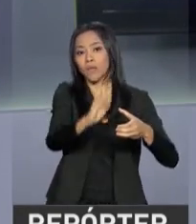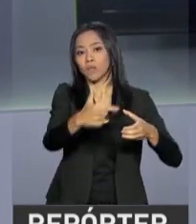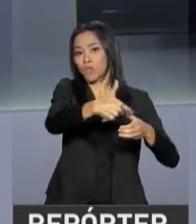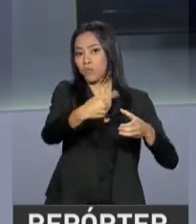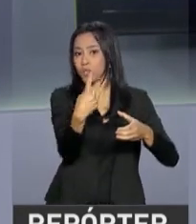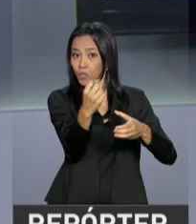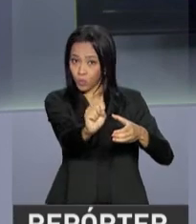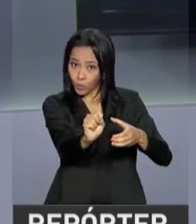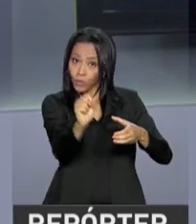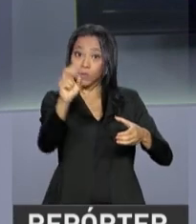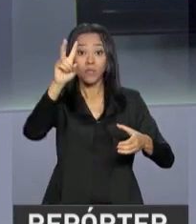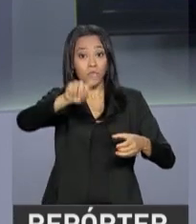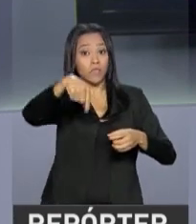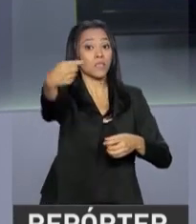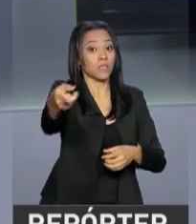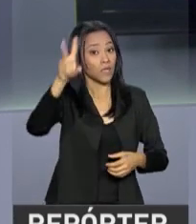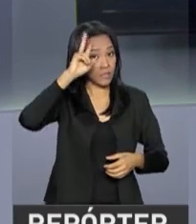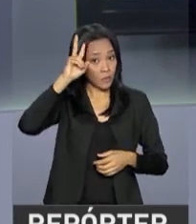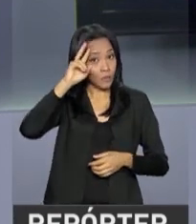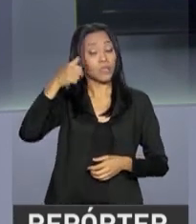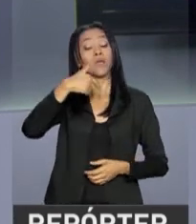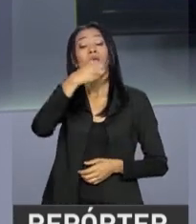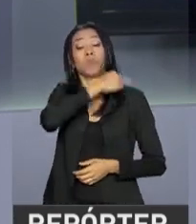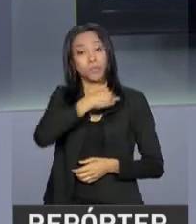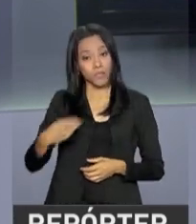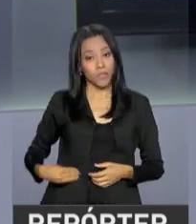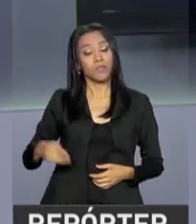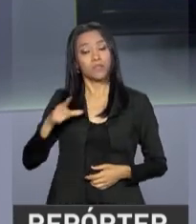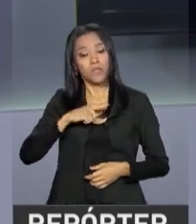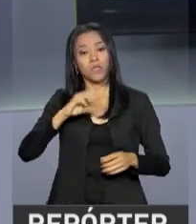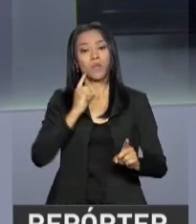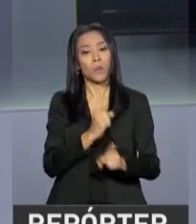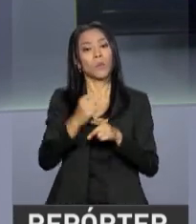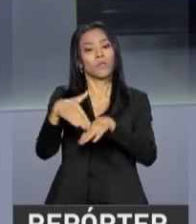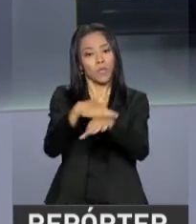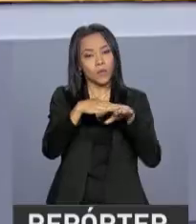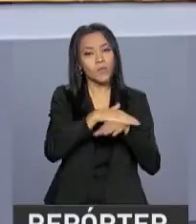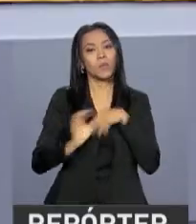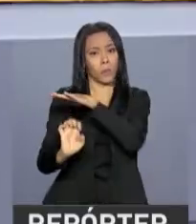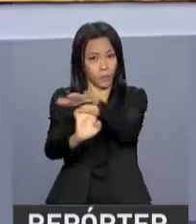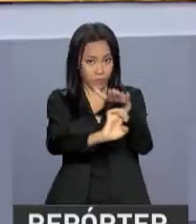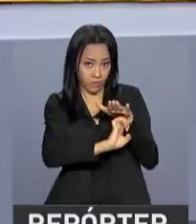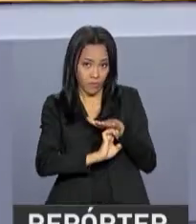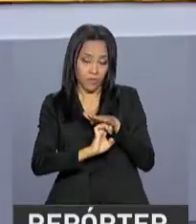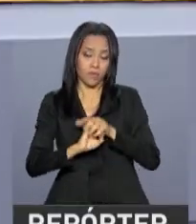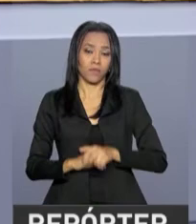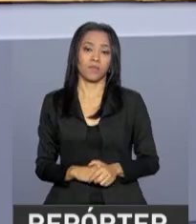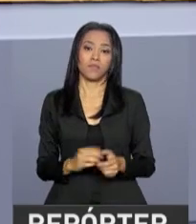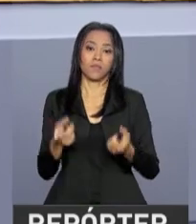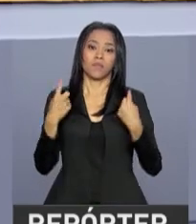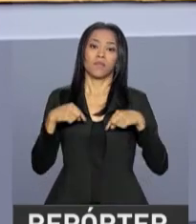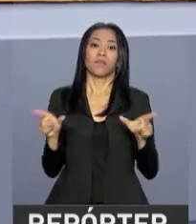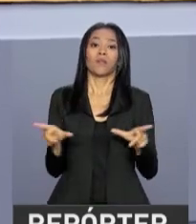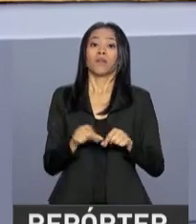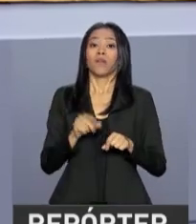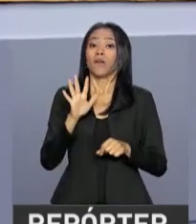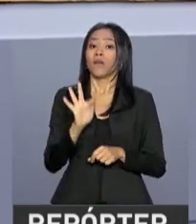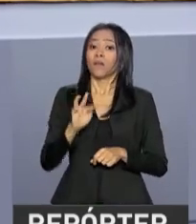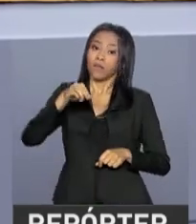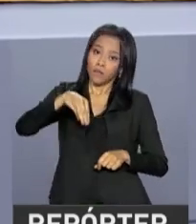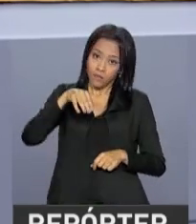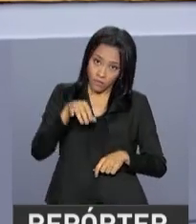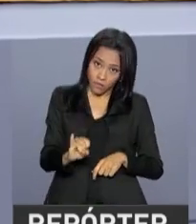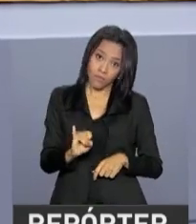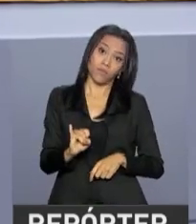feira a agenda do ministro prevê ainda audiências com investidores eo fmi o fundo monetário